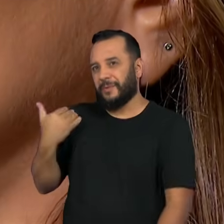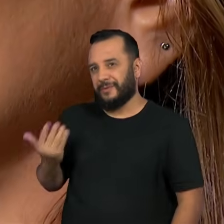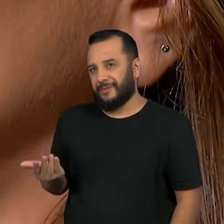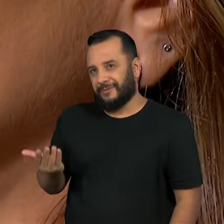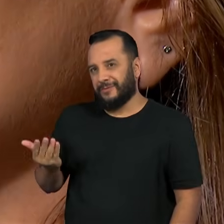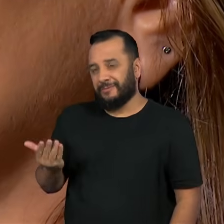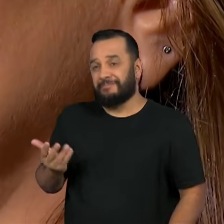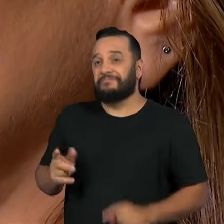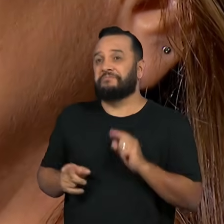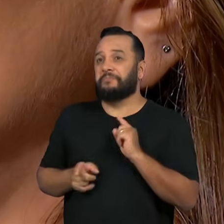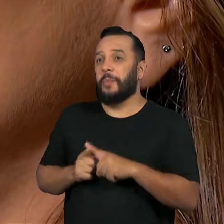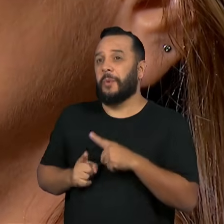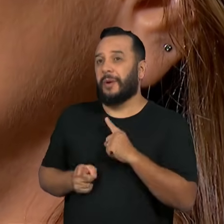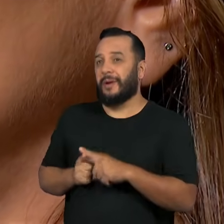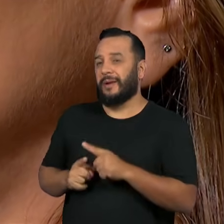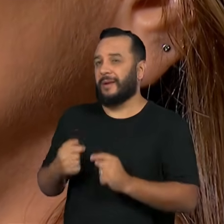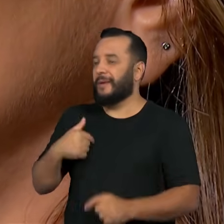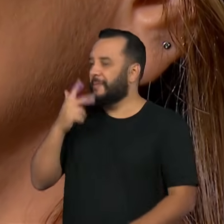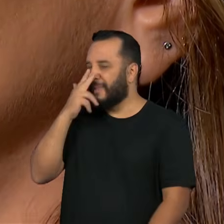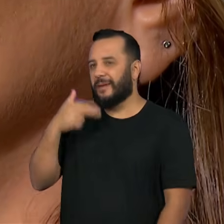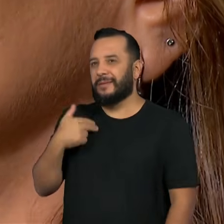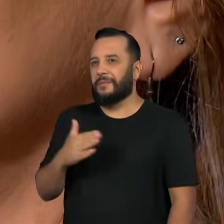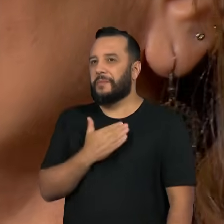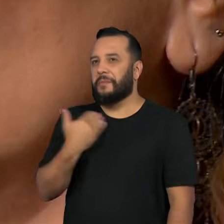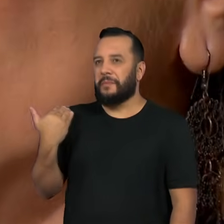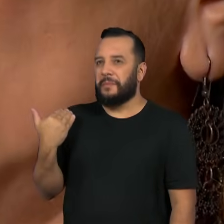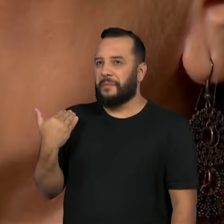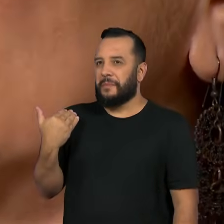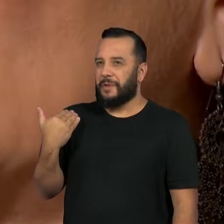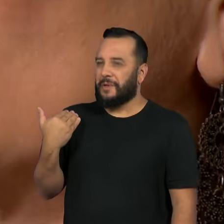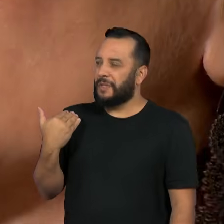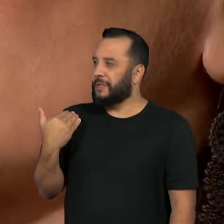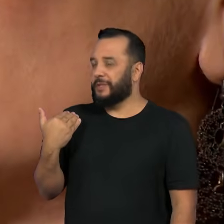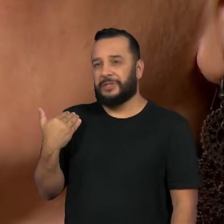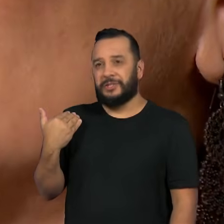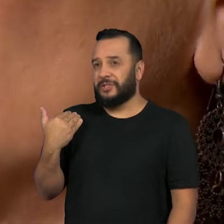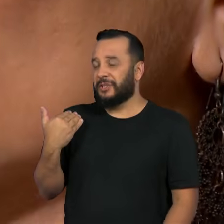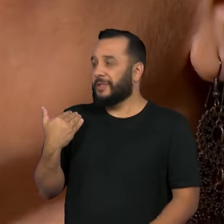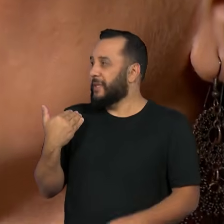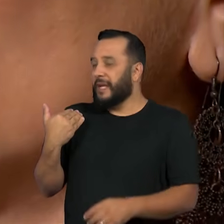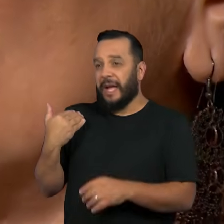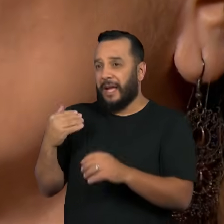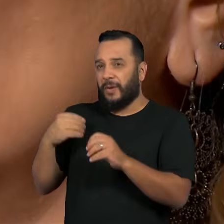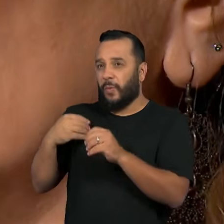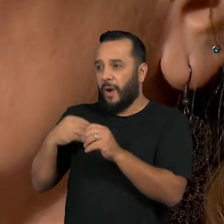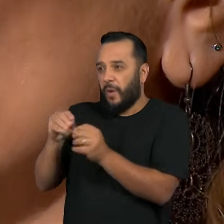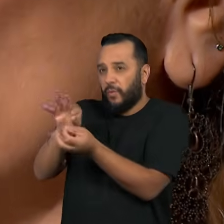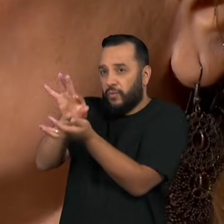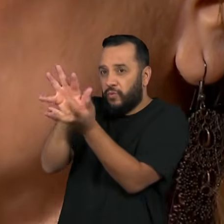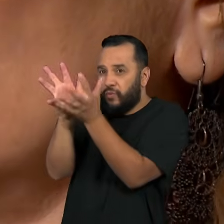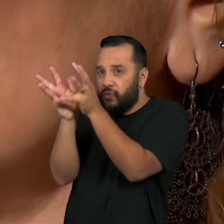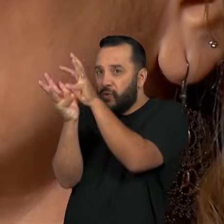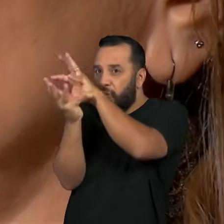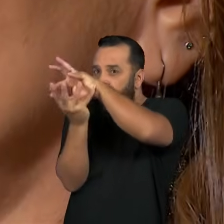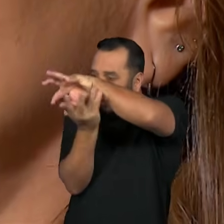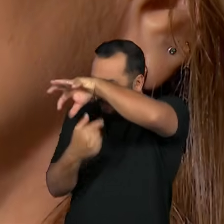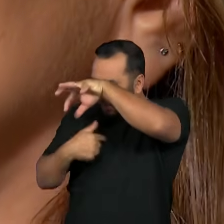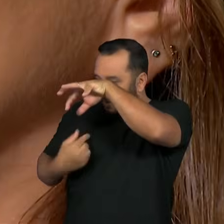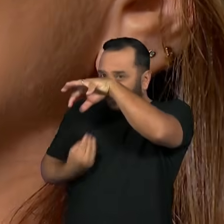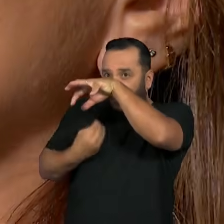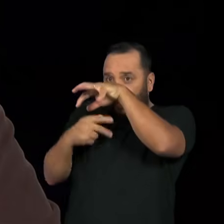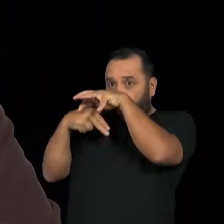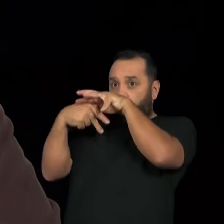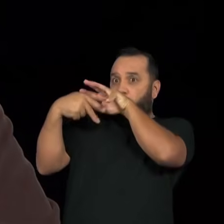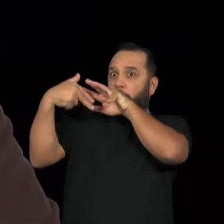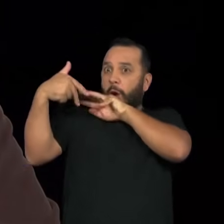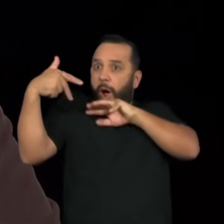A morte parece que ela é um portal, assim, que você não tem coragem de atravessar. E nem